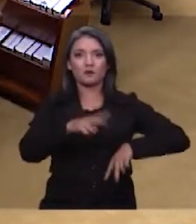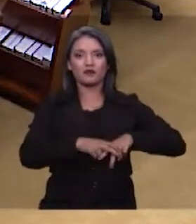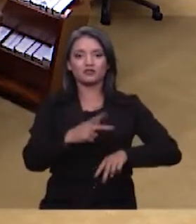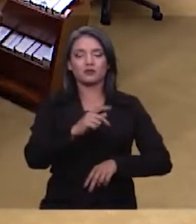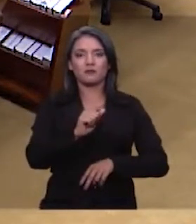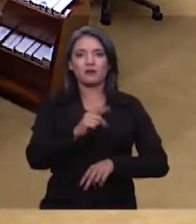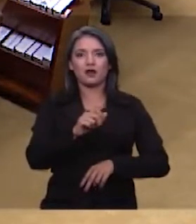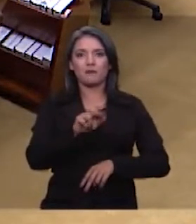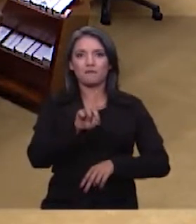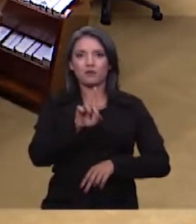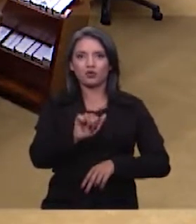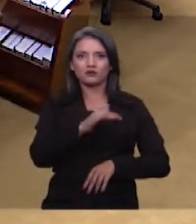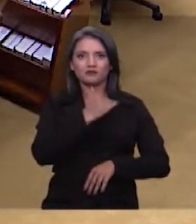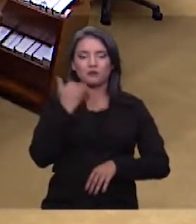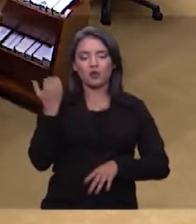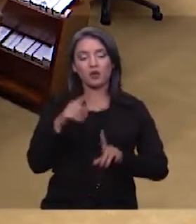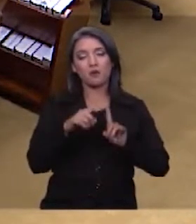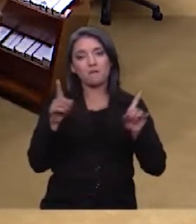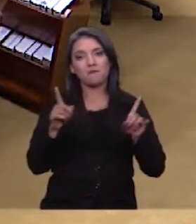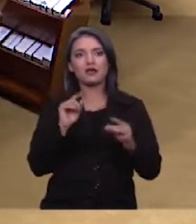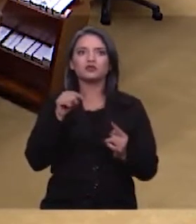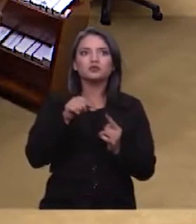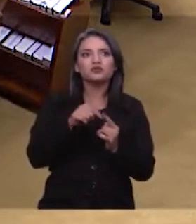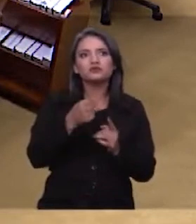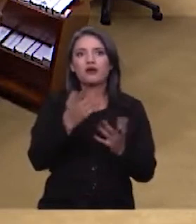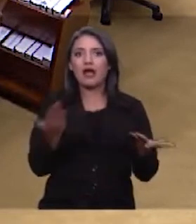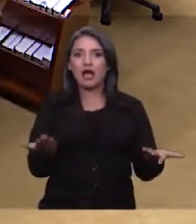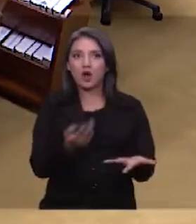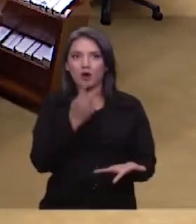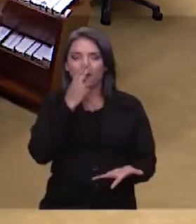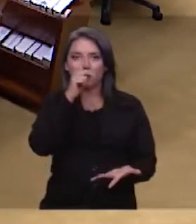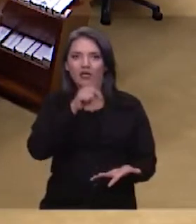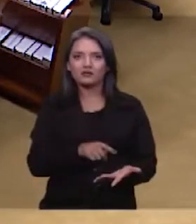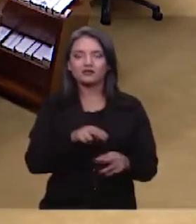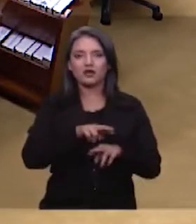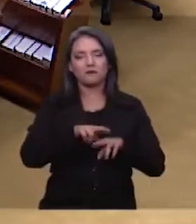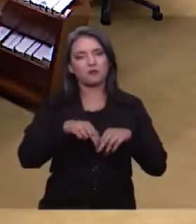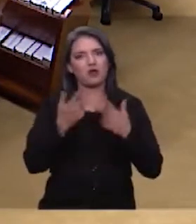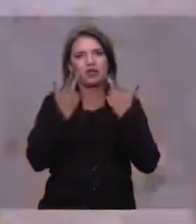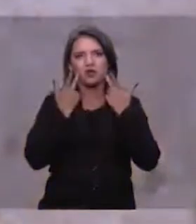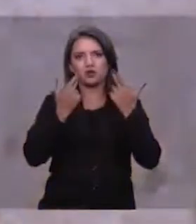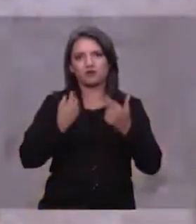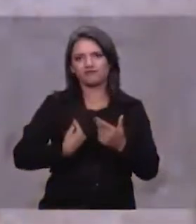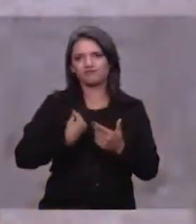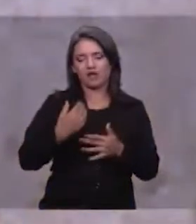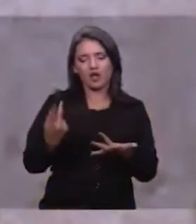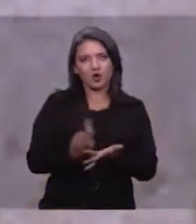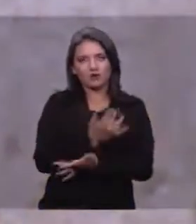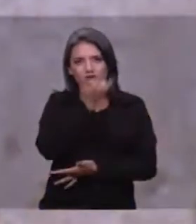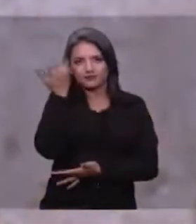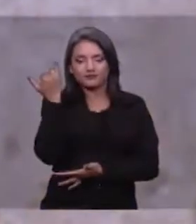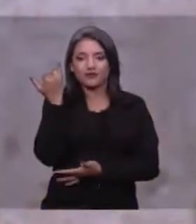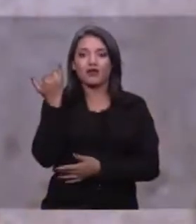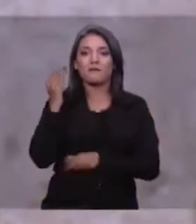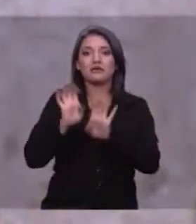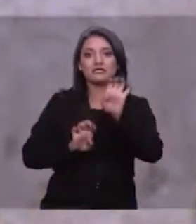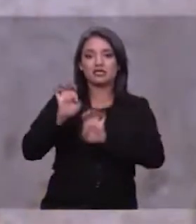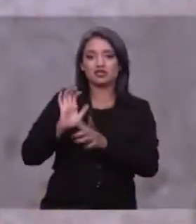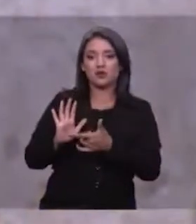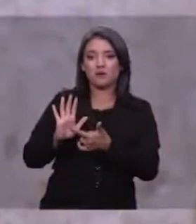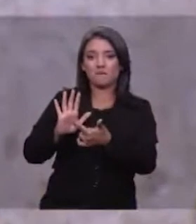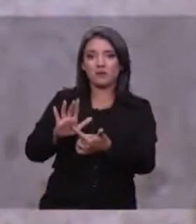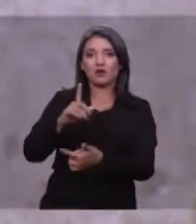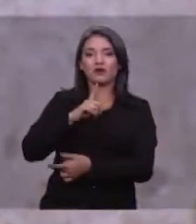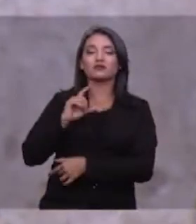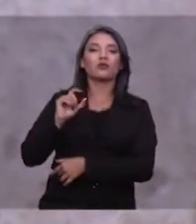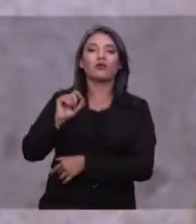por causas naturais. As estatísticas revelam que morrem 4 pessoas por dia em